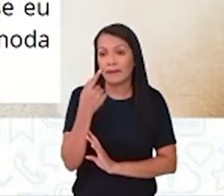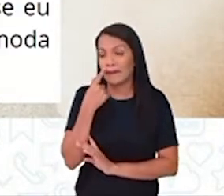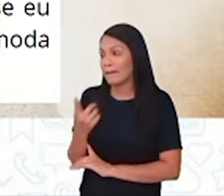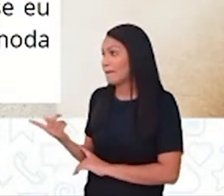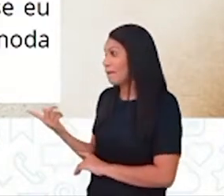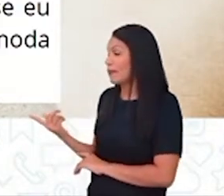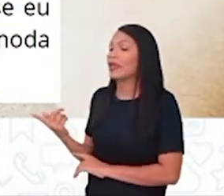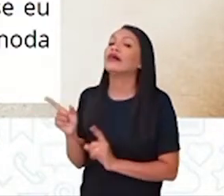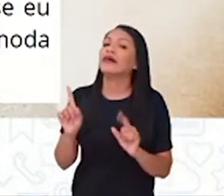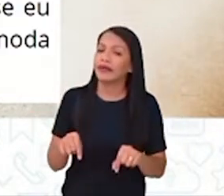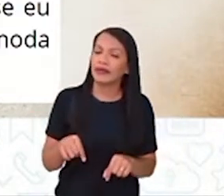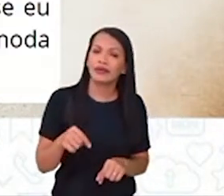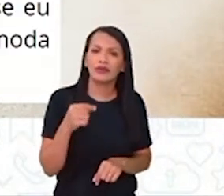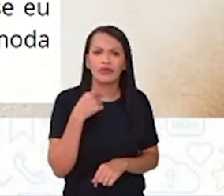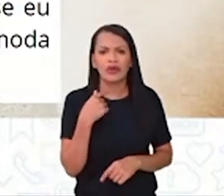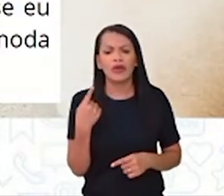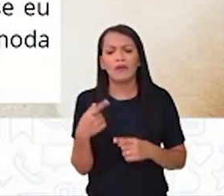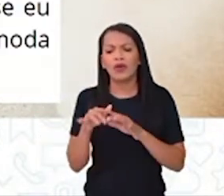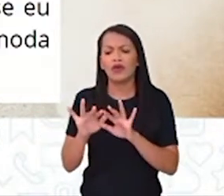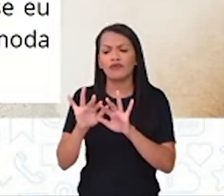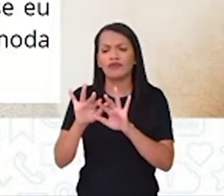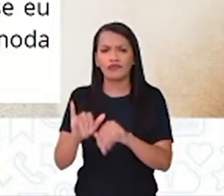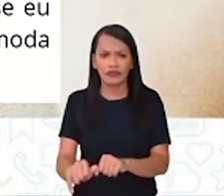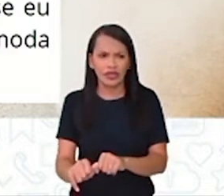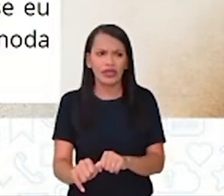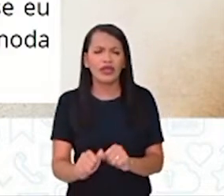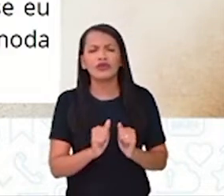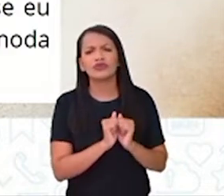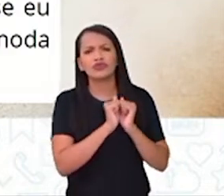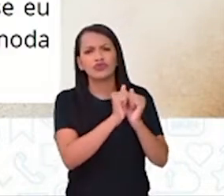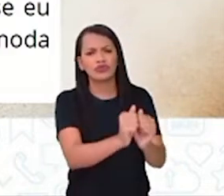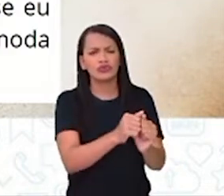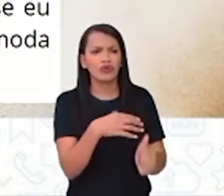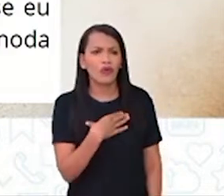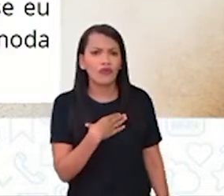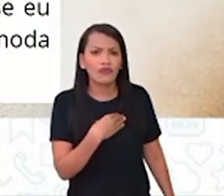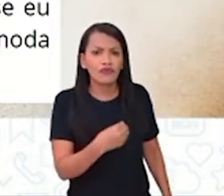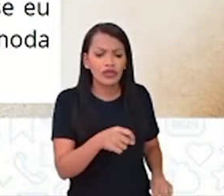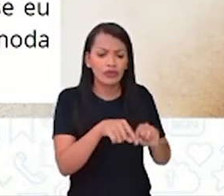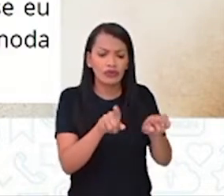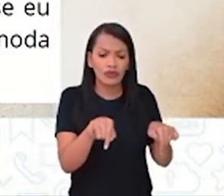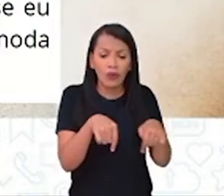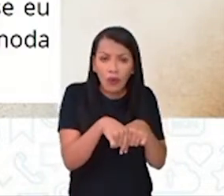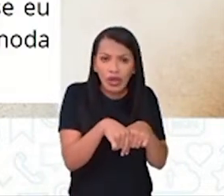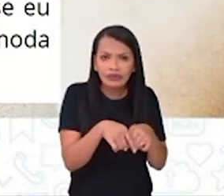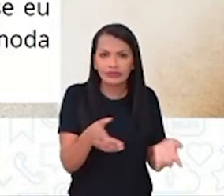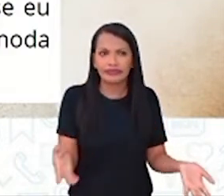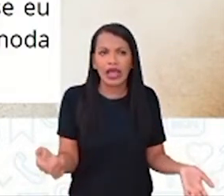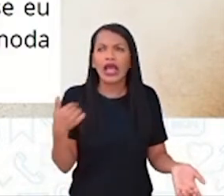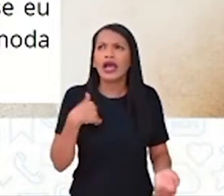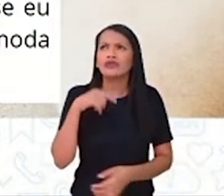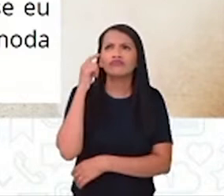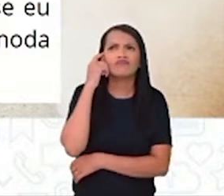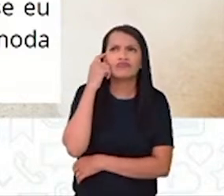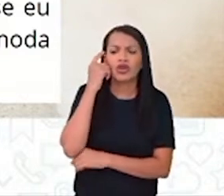de linguagem. Quando eu digo, ó, por fim, levou o filho para o seu quarto. De quem é esse quarto? De quem é esse quarto? É o quarto do filho?